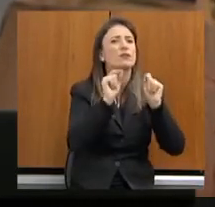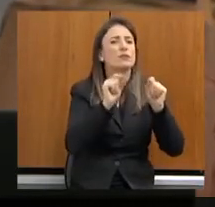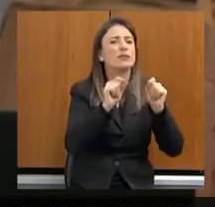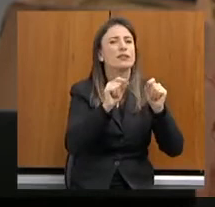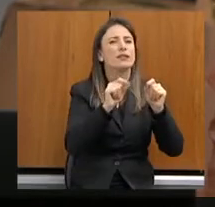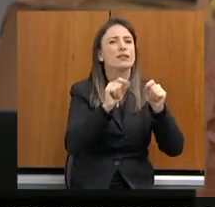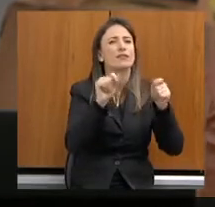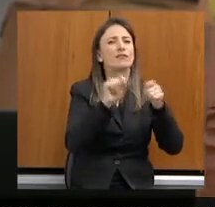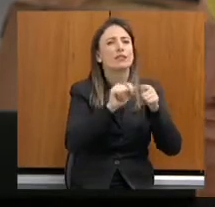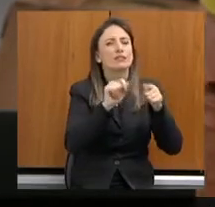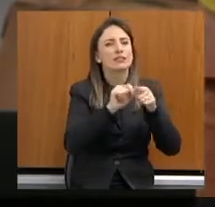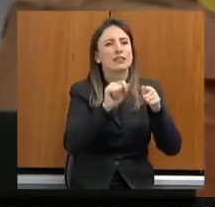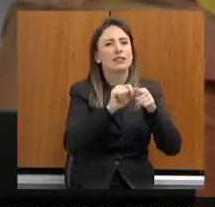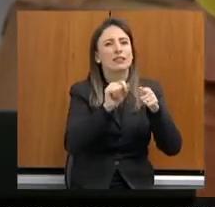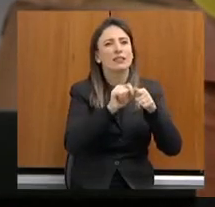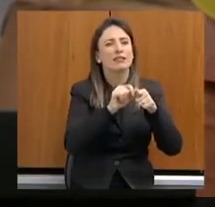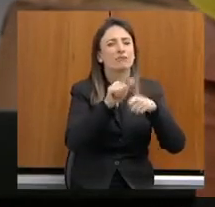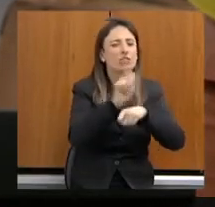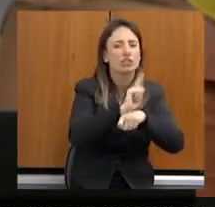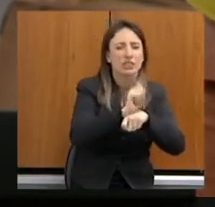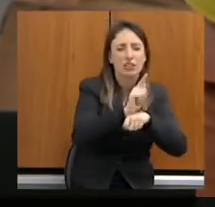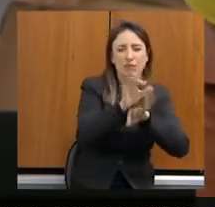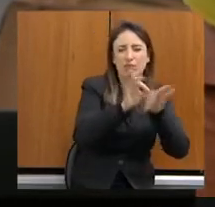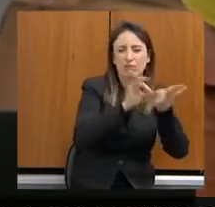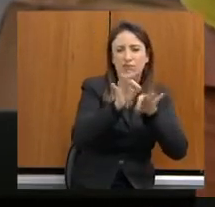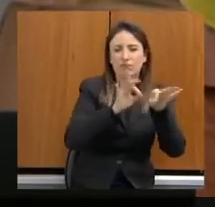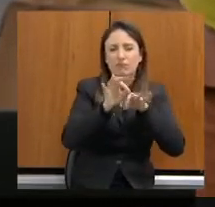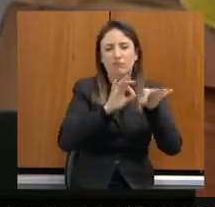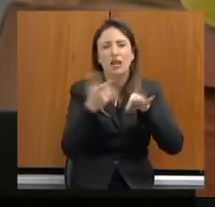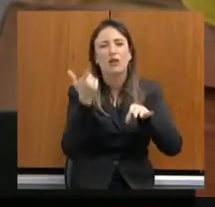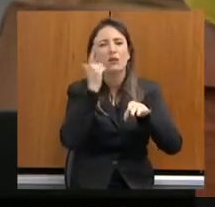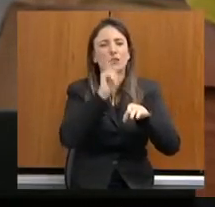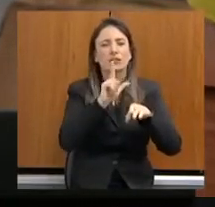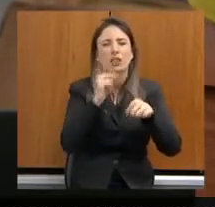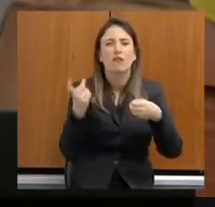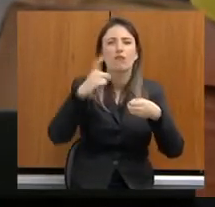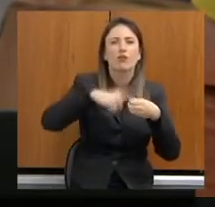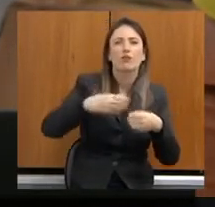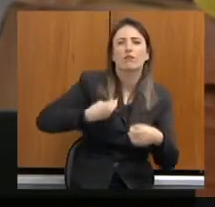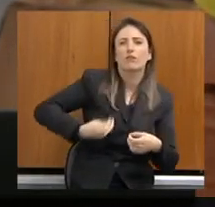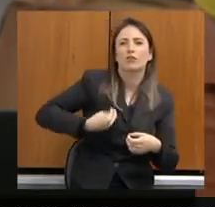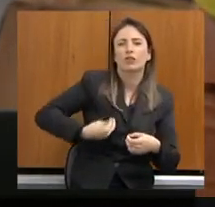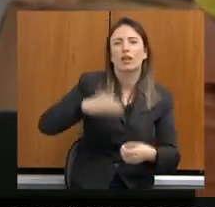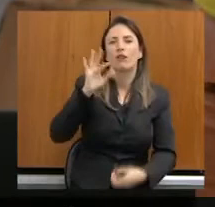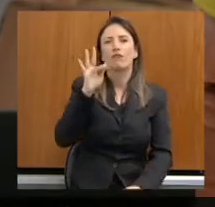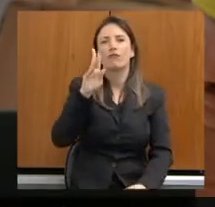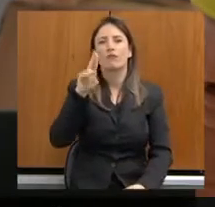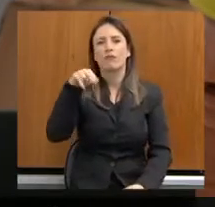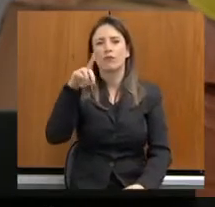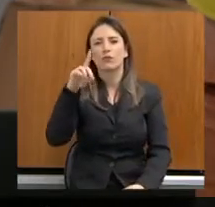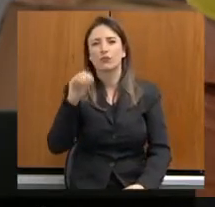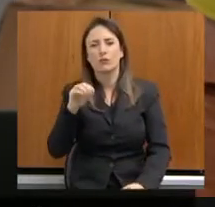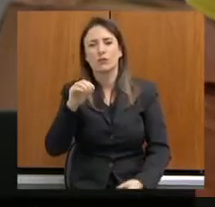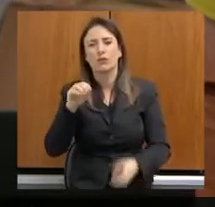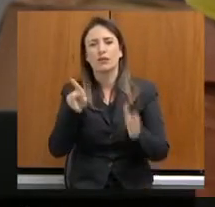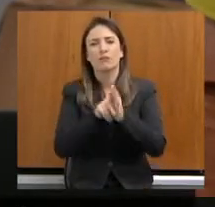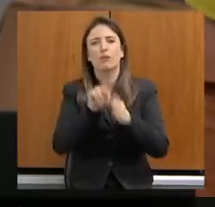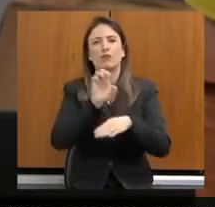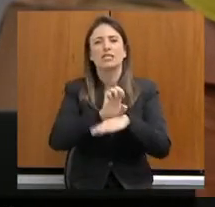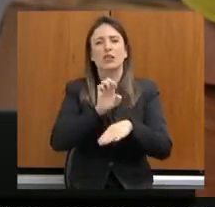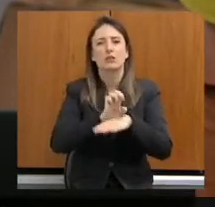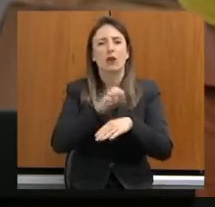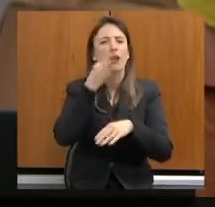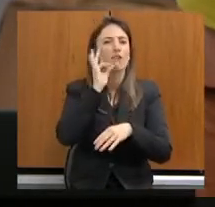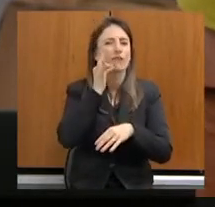para efetivação do fundo Estadual do café cecafé por